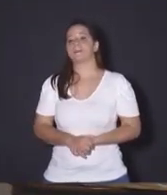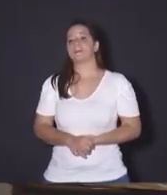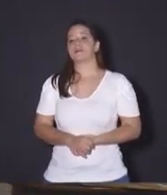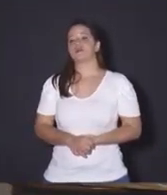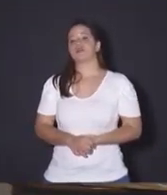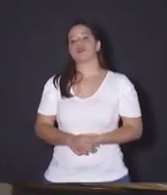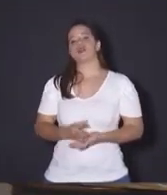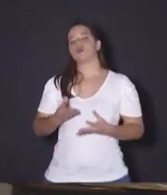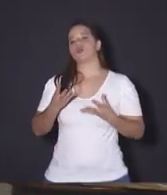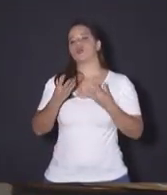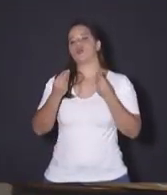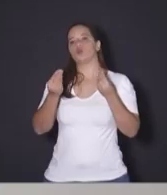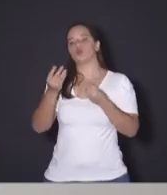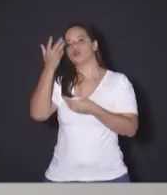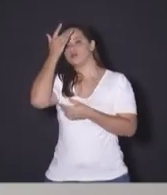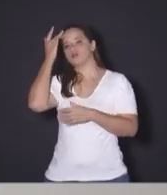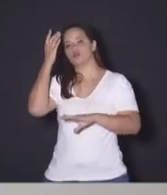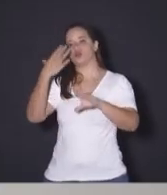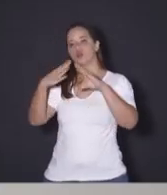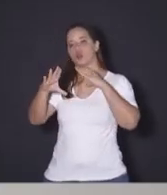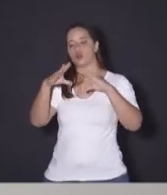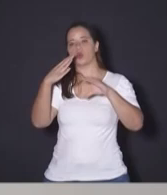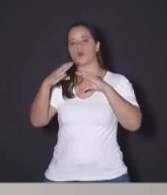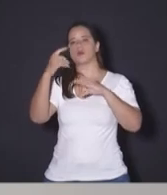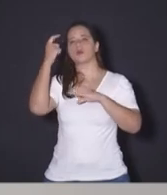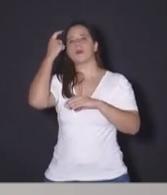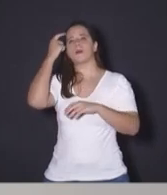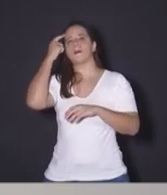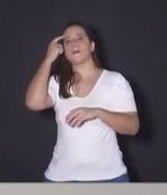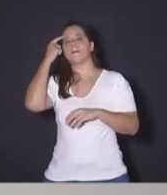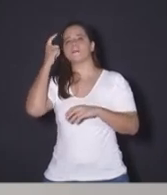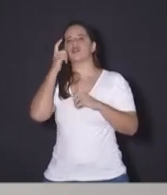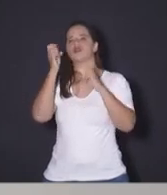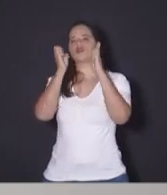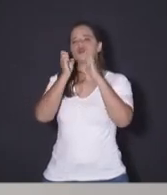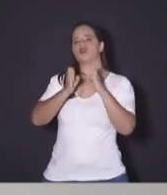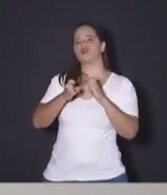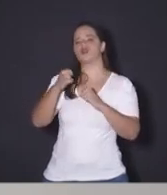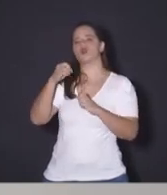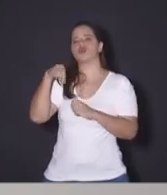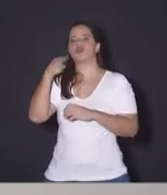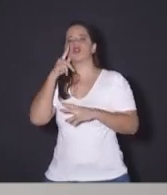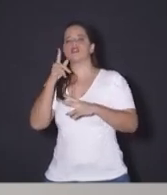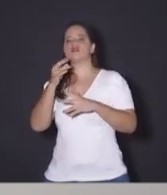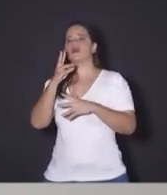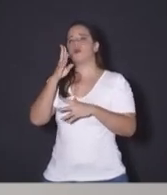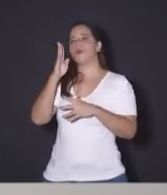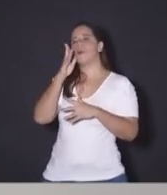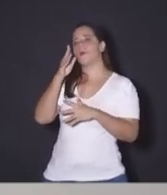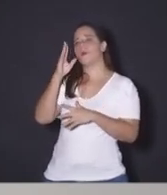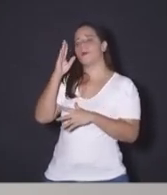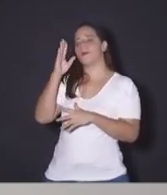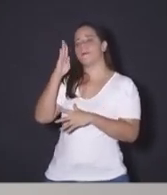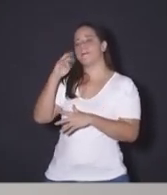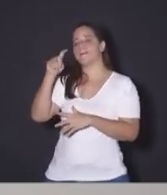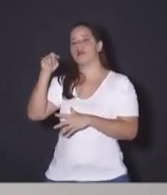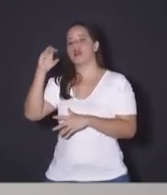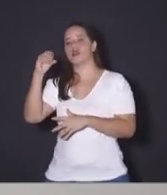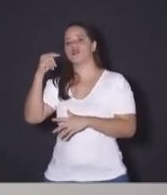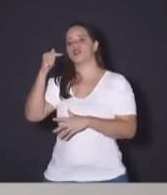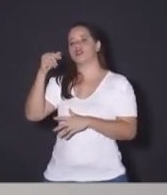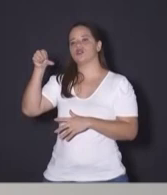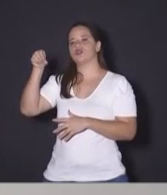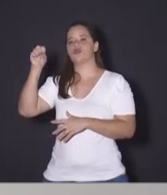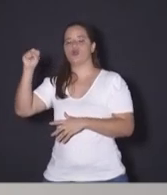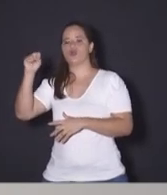muitos dos comunicadores ainda pensam não há uma estrutura de mediação com bahia 1 798 de que pode haver alguma